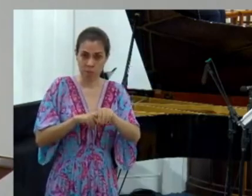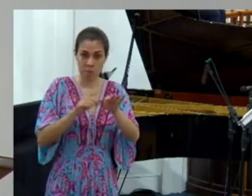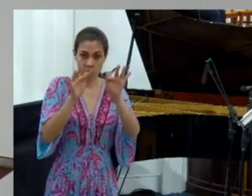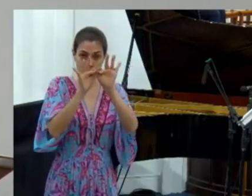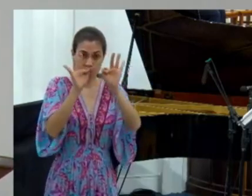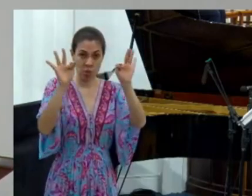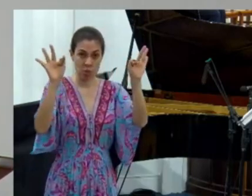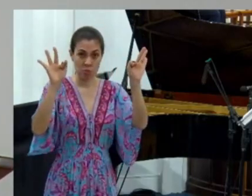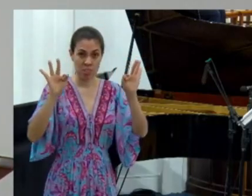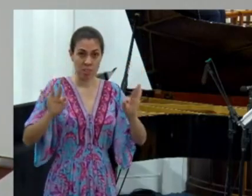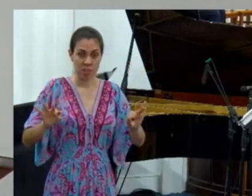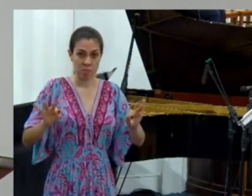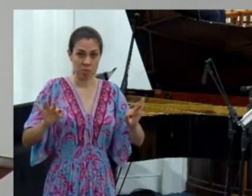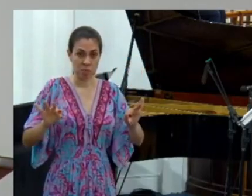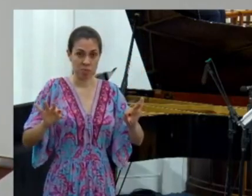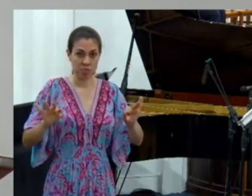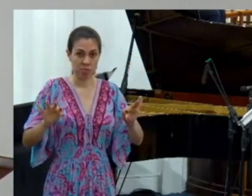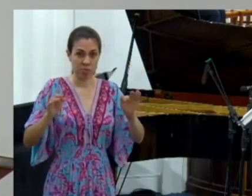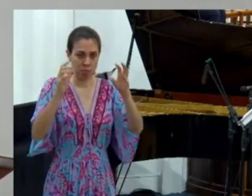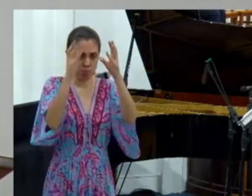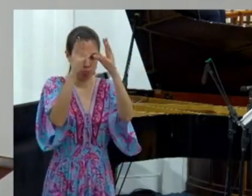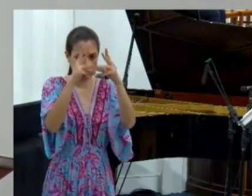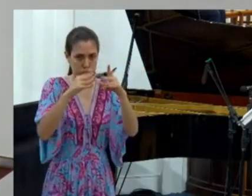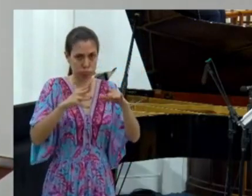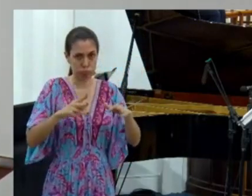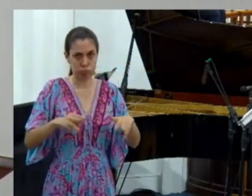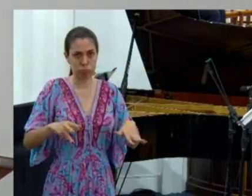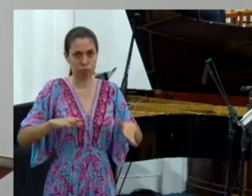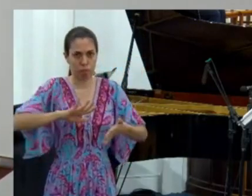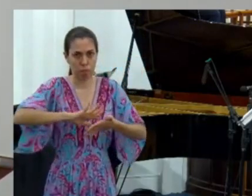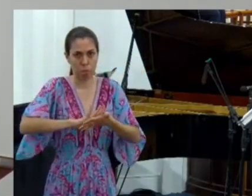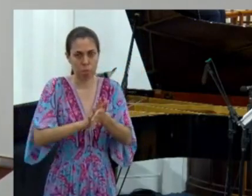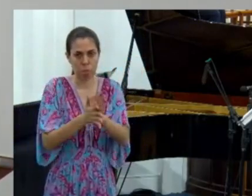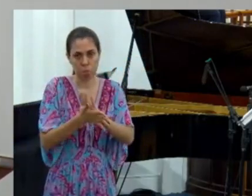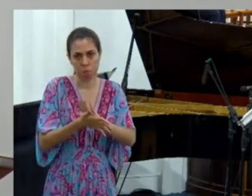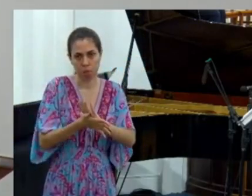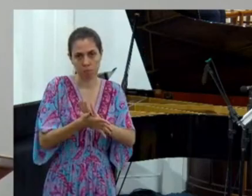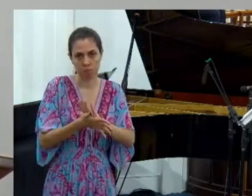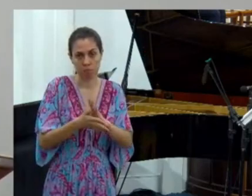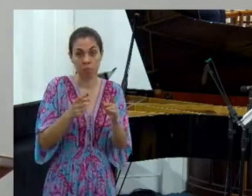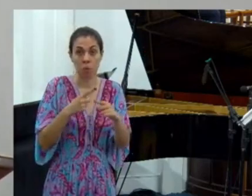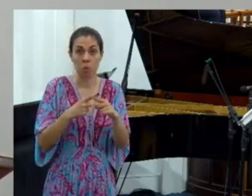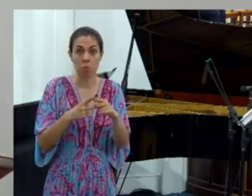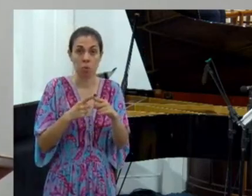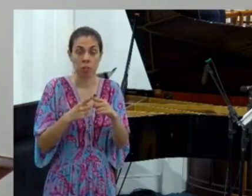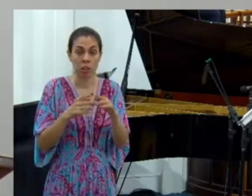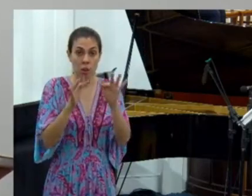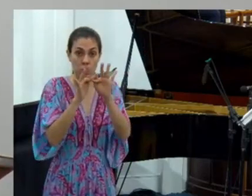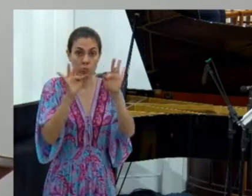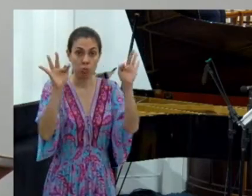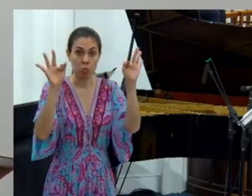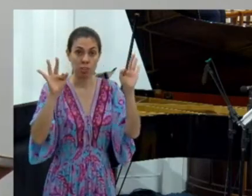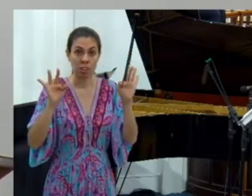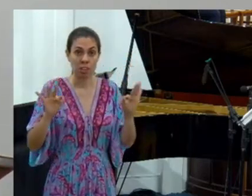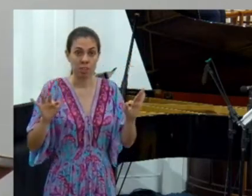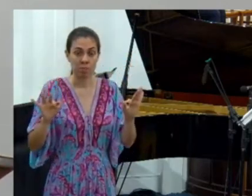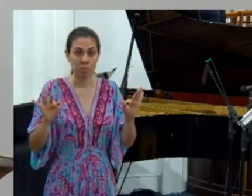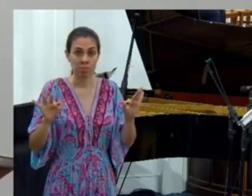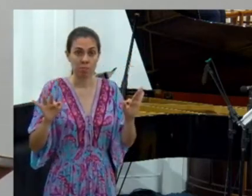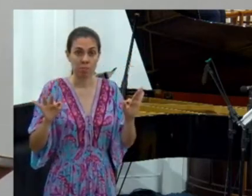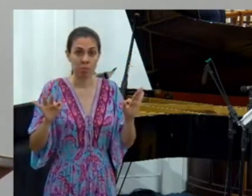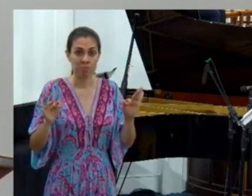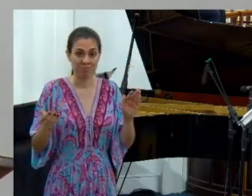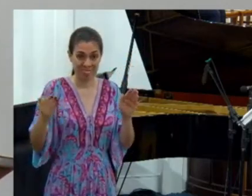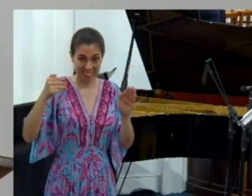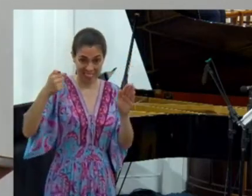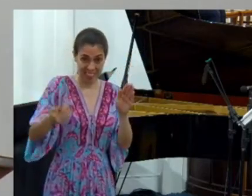chão. Porque a glória do Senhor abandonou o templo. O templo não cumpriu mais o seu papel. Afinal, abominações eram